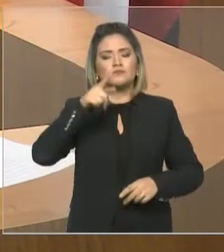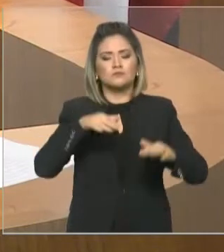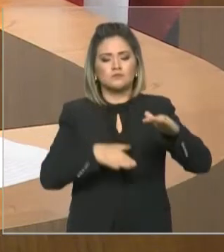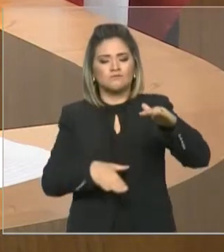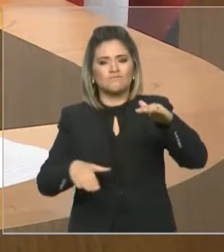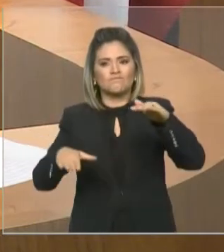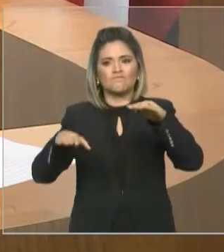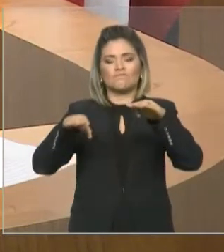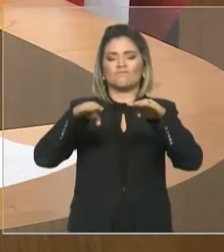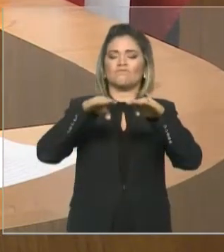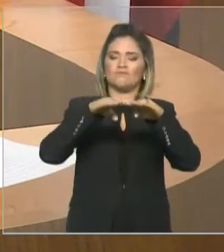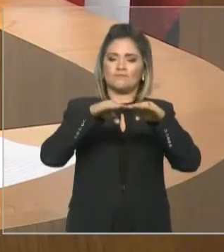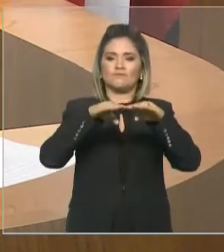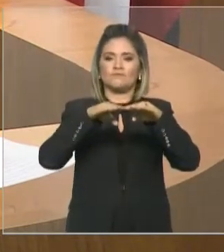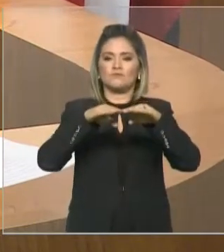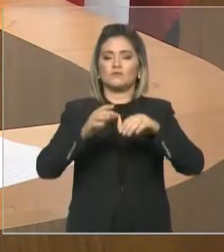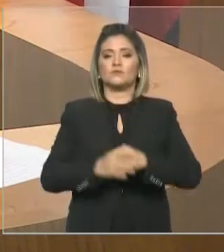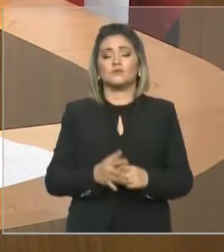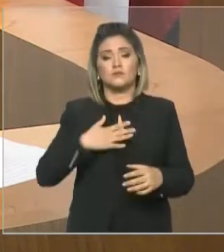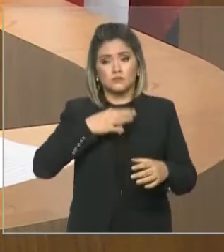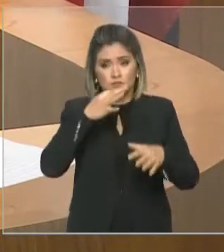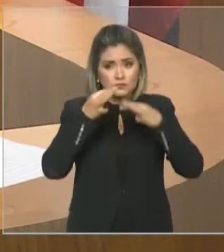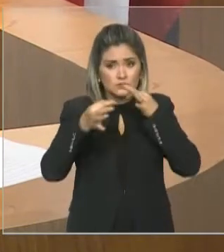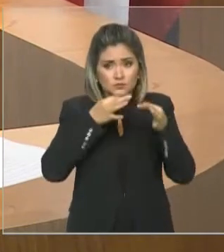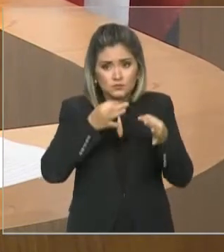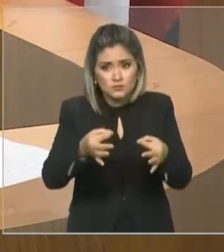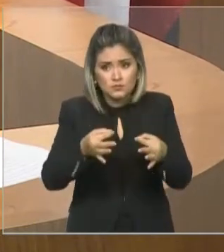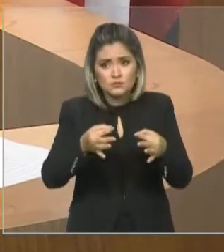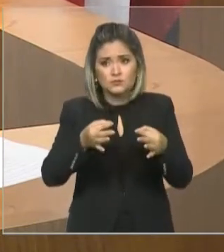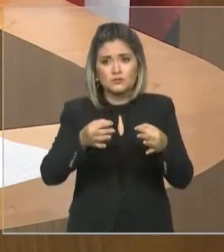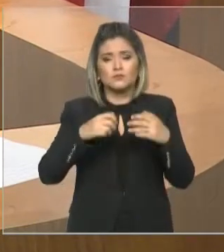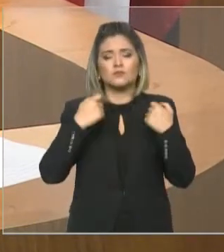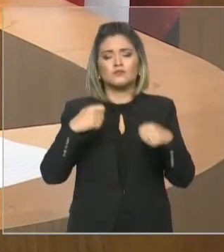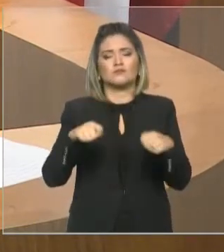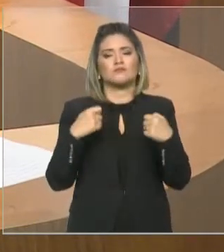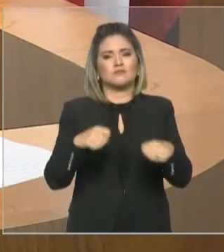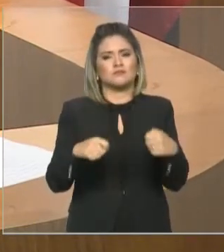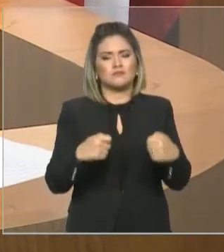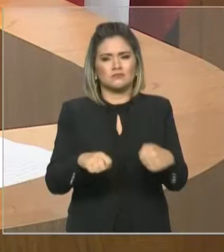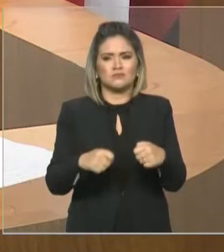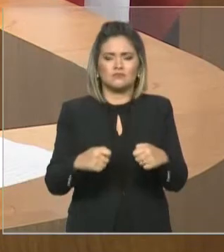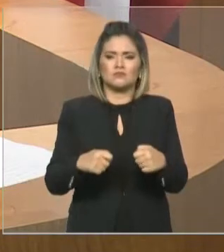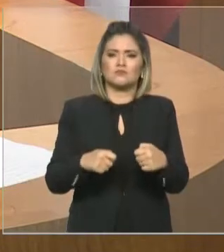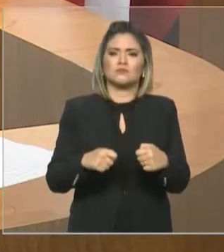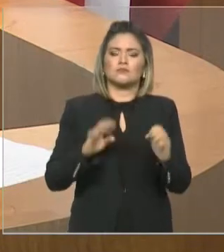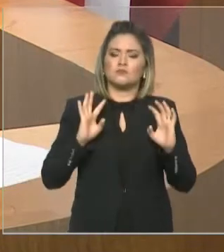começo sugerindo que devemos nos empenhar para as regiões